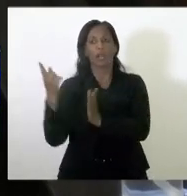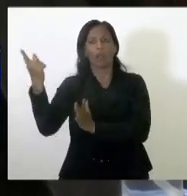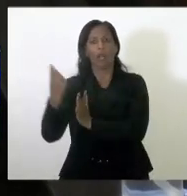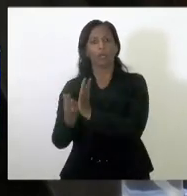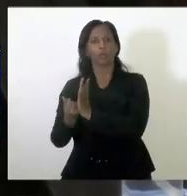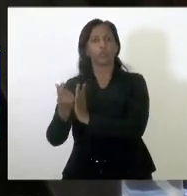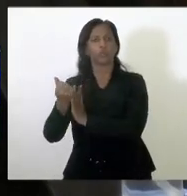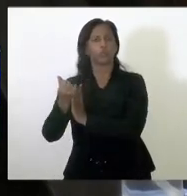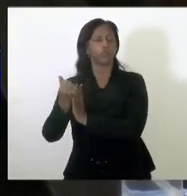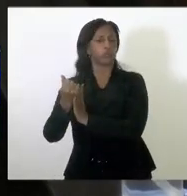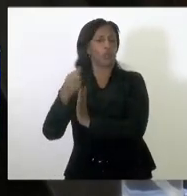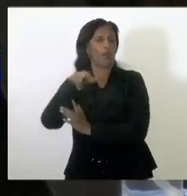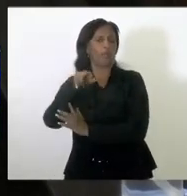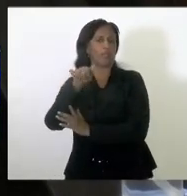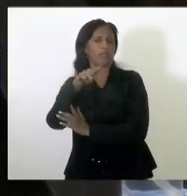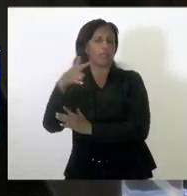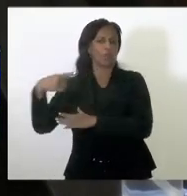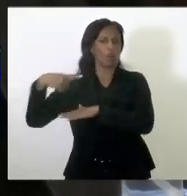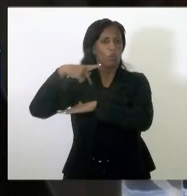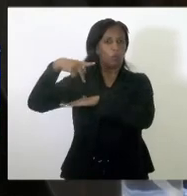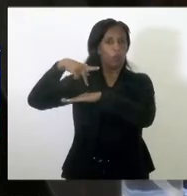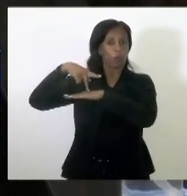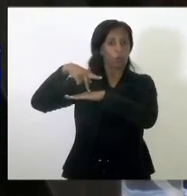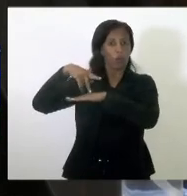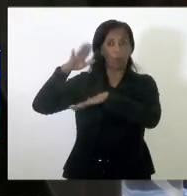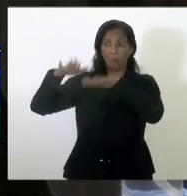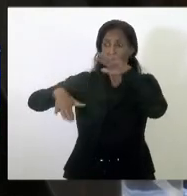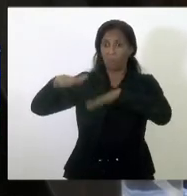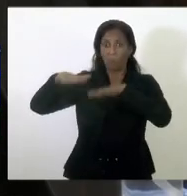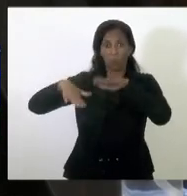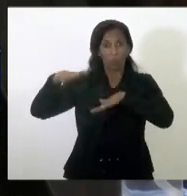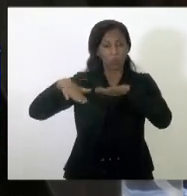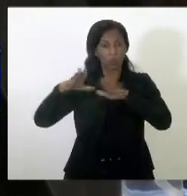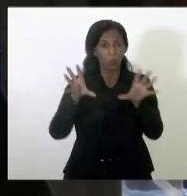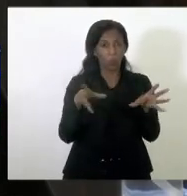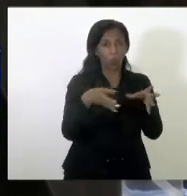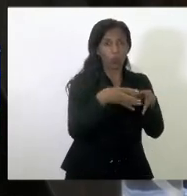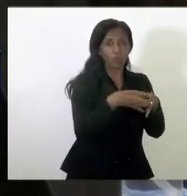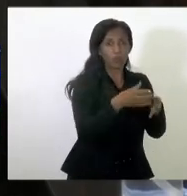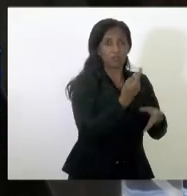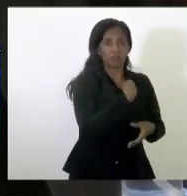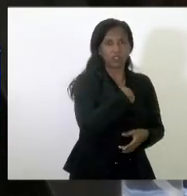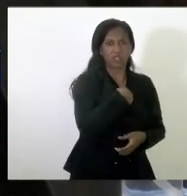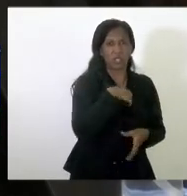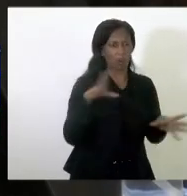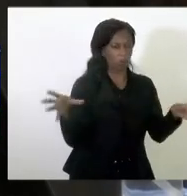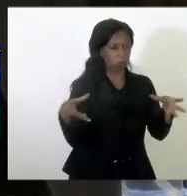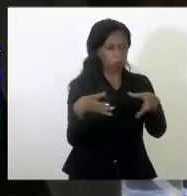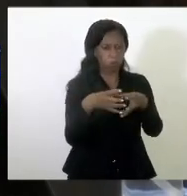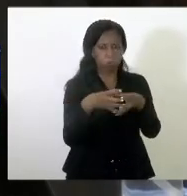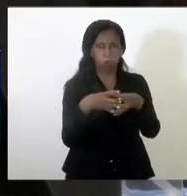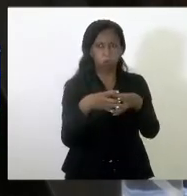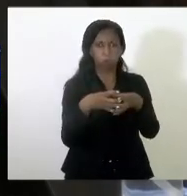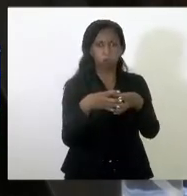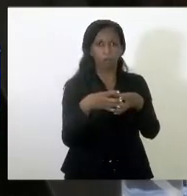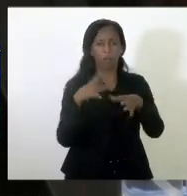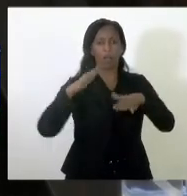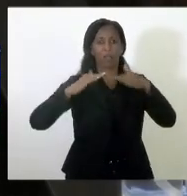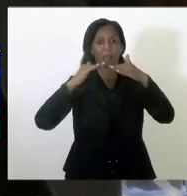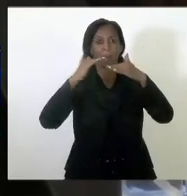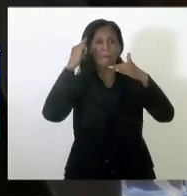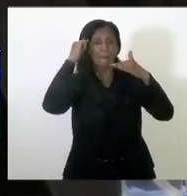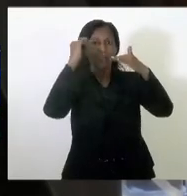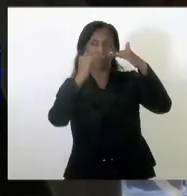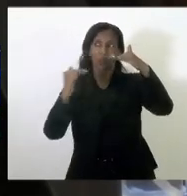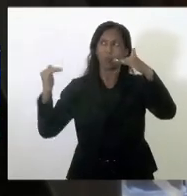pensar nisso, não. Muito menos o Conselho Supervisor do Regime de Recuperação Fiscal, essa verdadeira troika que se coloca muitas vezes acima dos